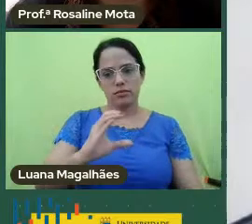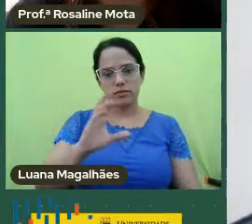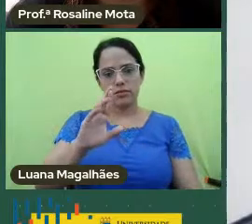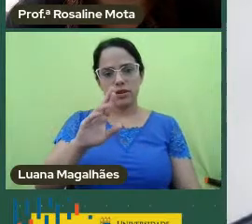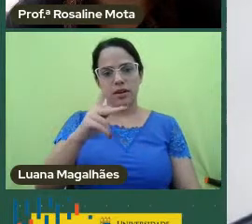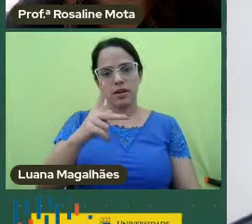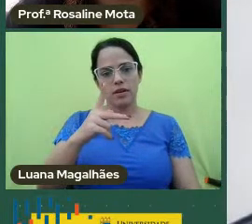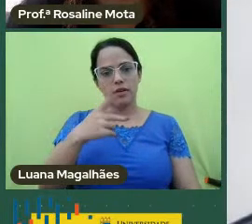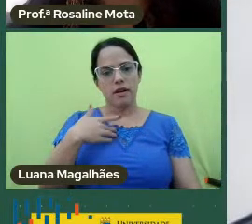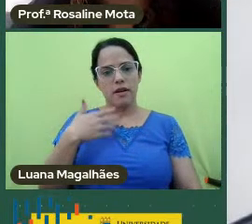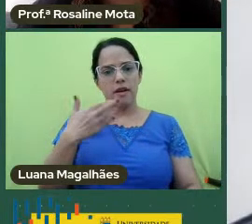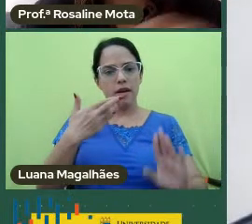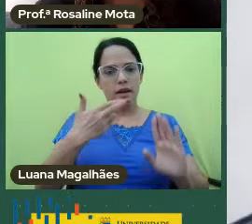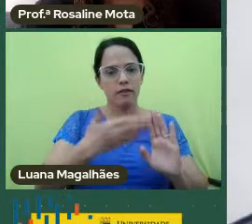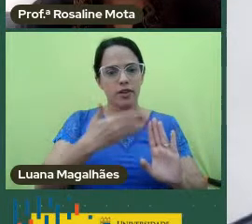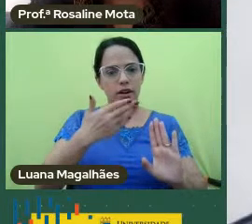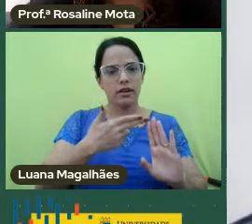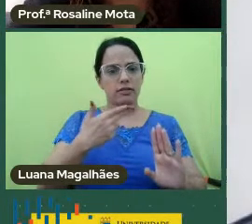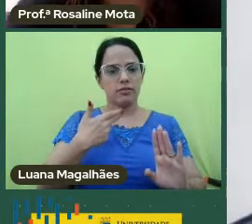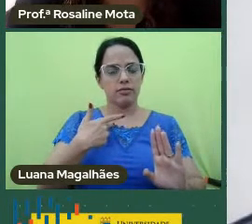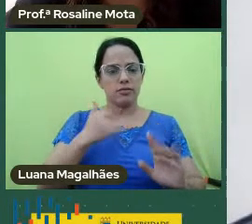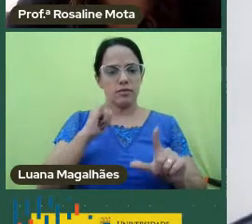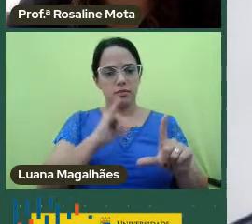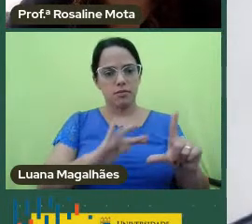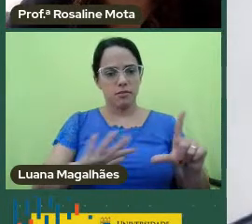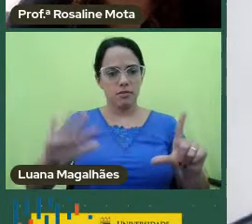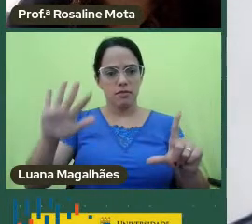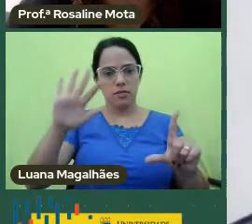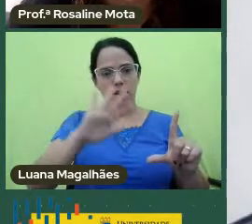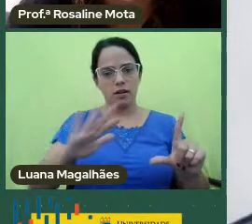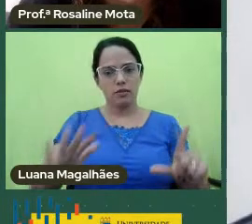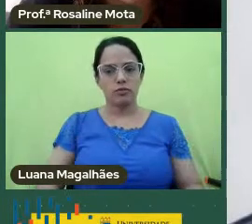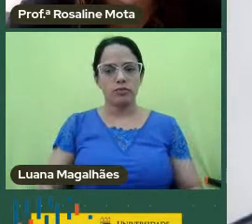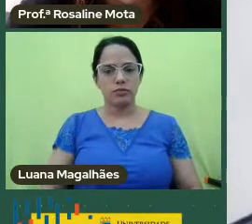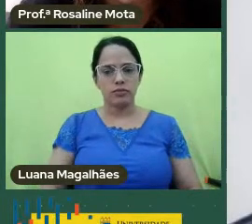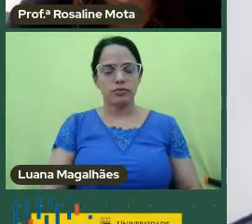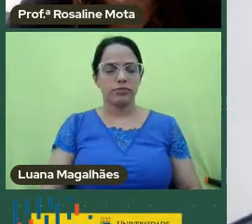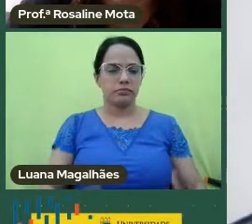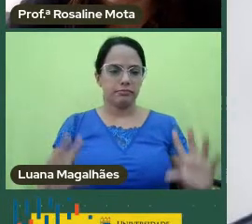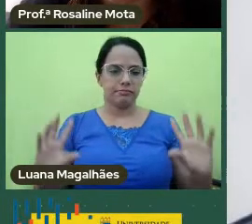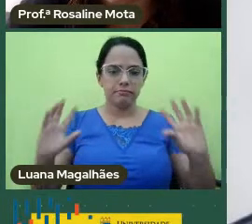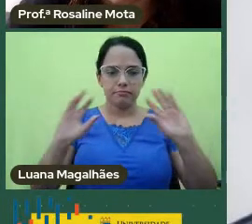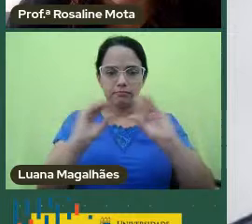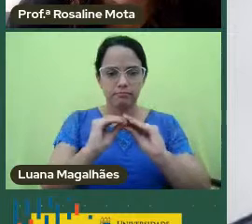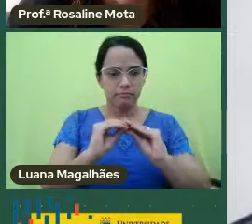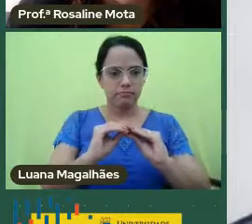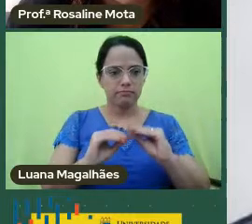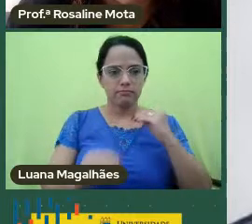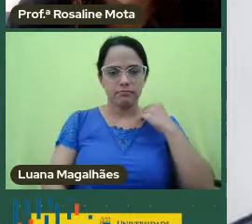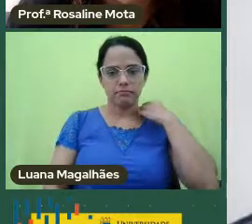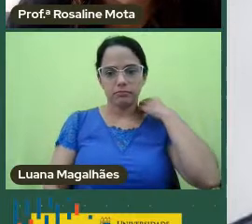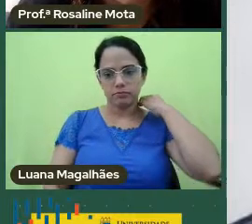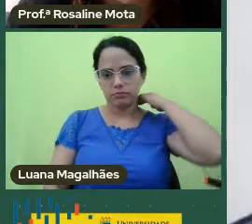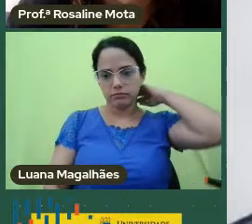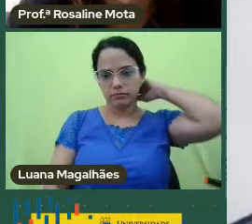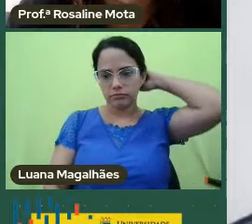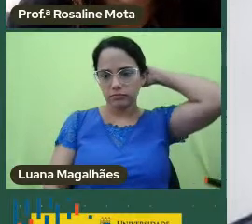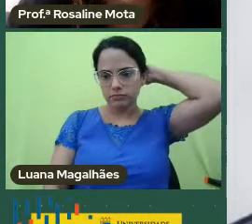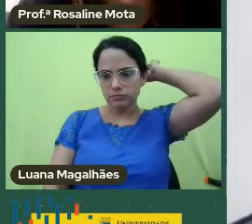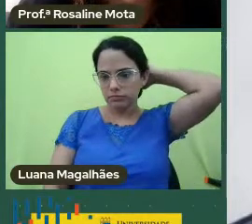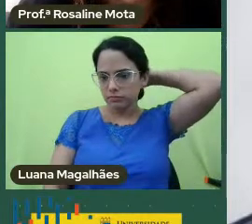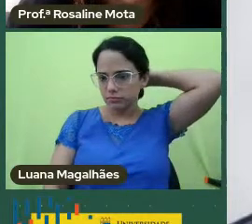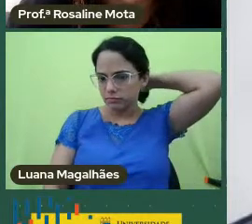de referências, de fontes, de imagens, e basicamente é isso. Eu espero que eu tenha